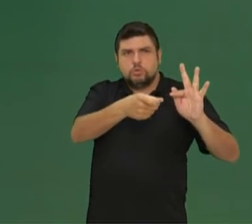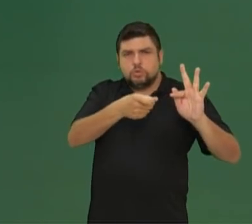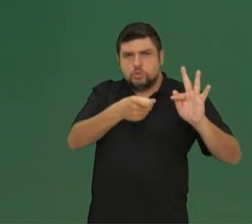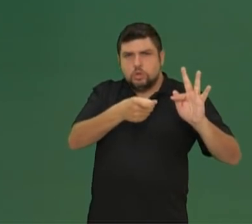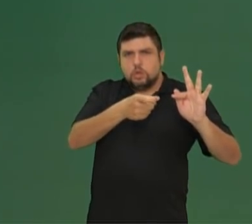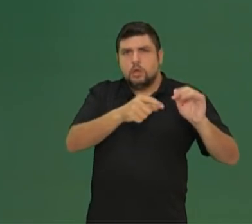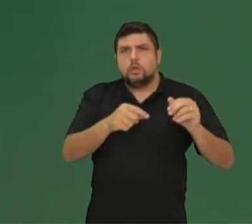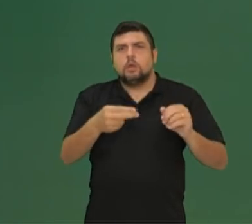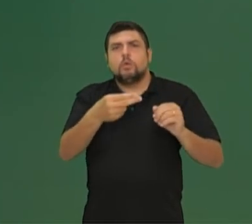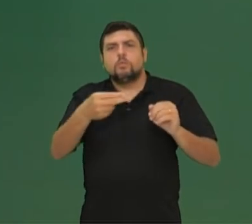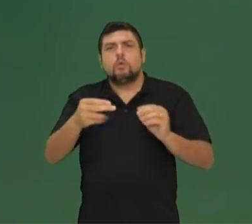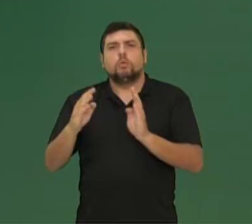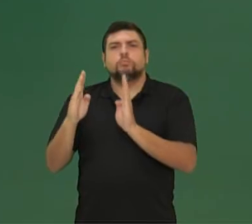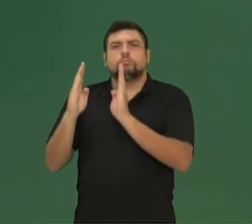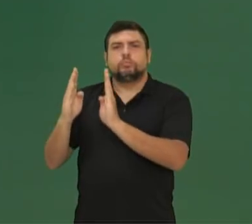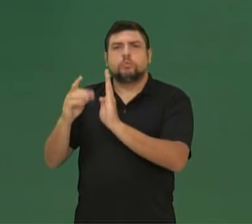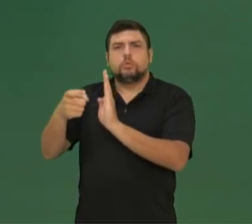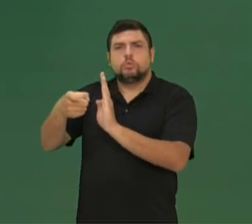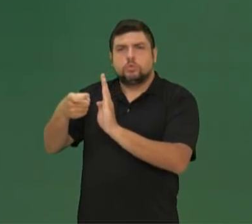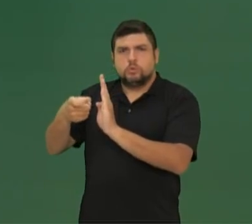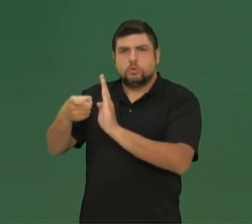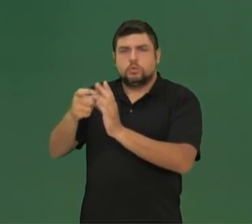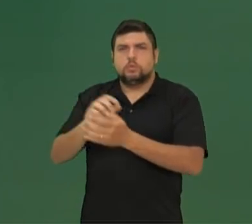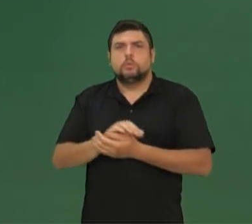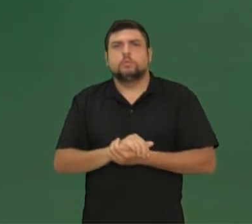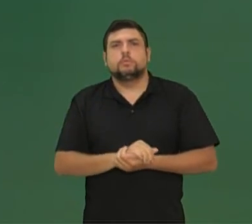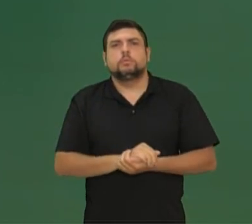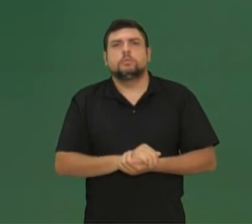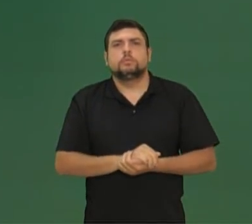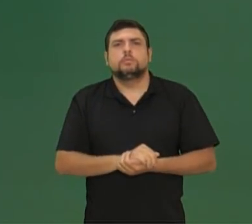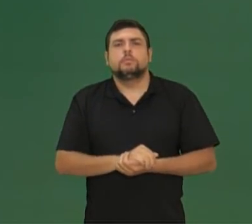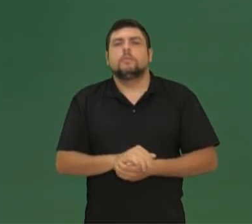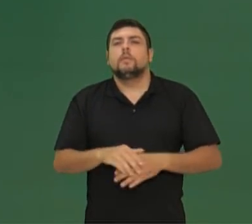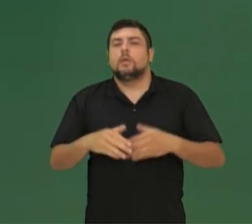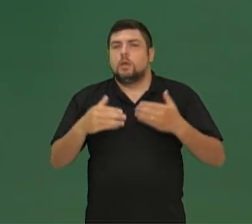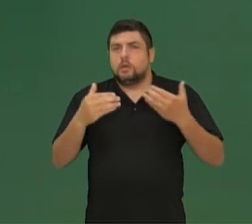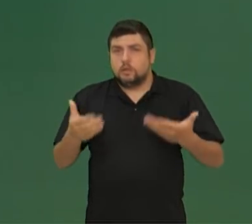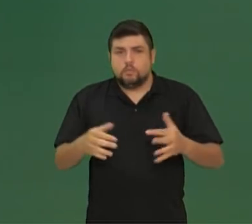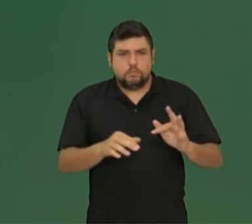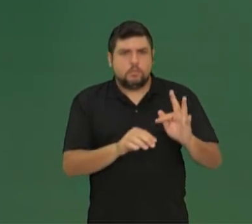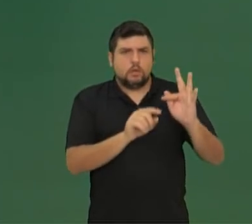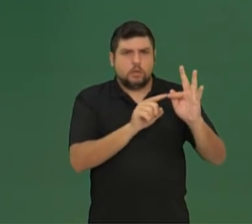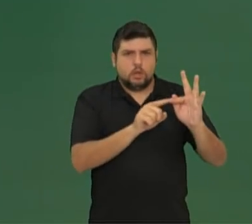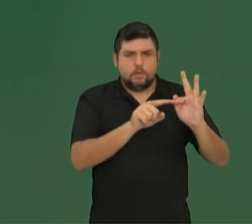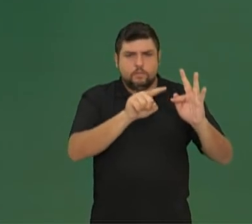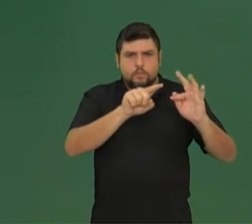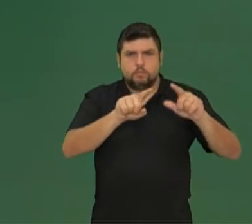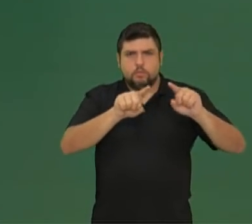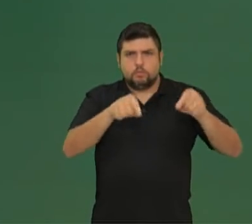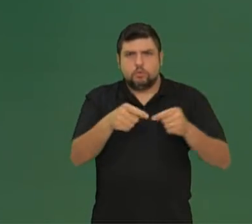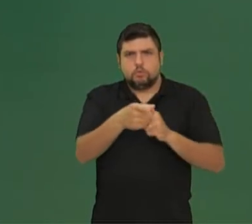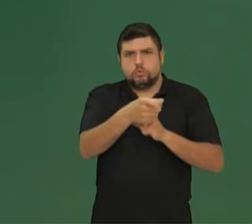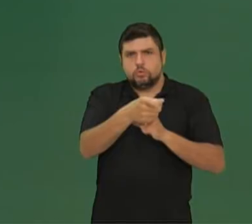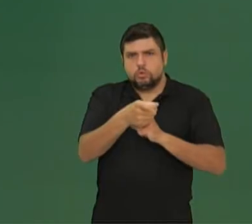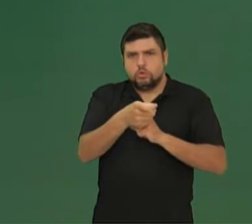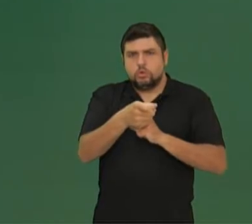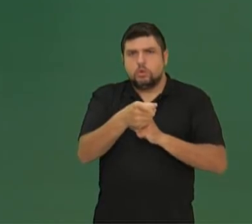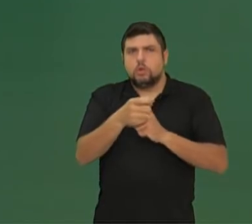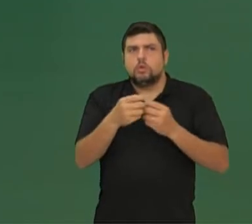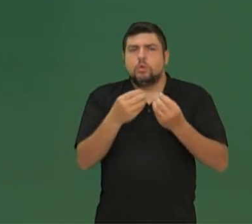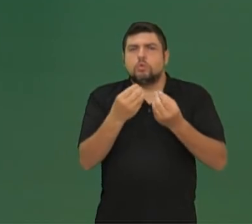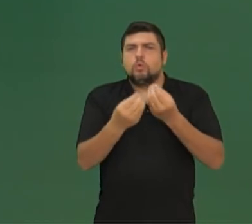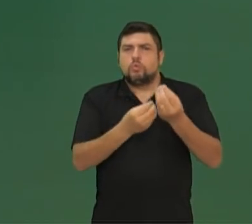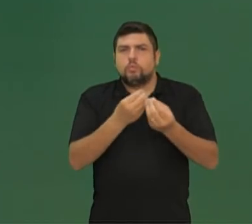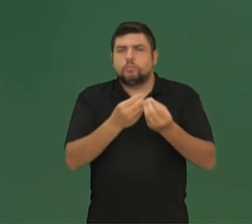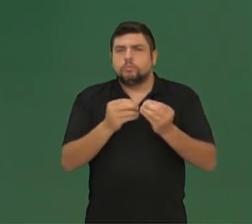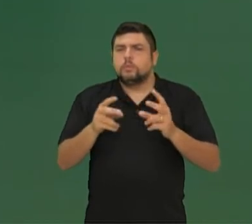f de x igual ao módulo de x, certo? E essa função, ela pode ser o quê? Da mesma forma que vimos